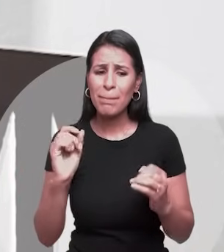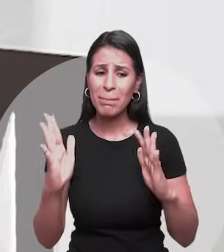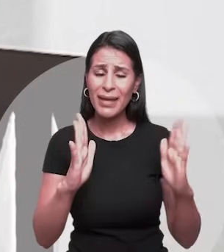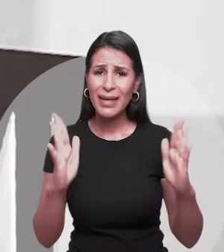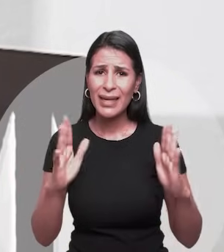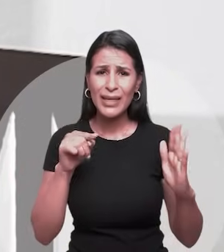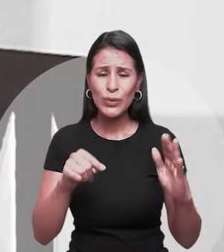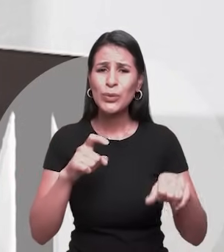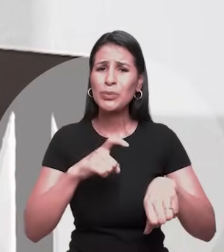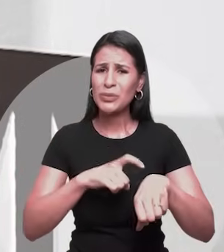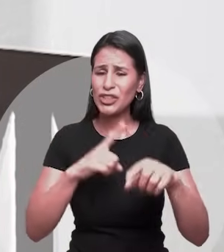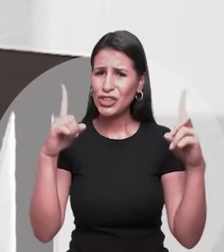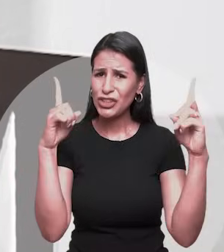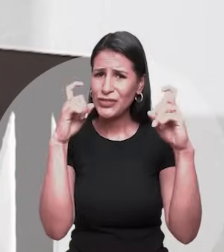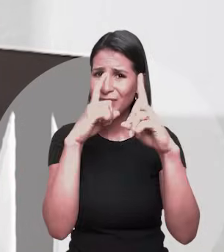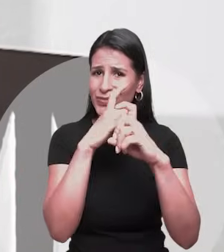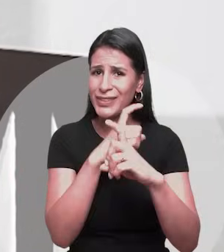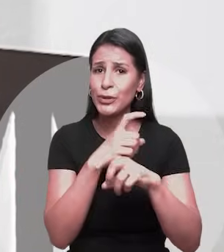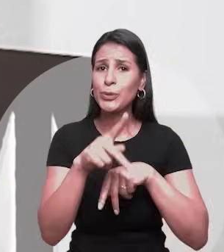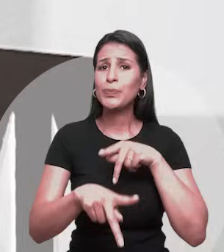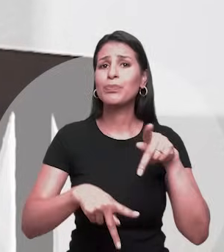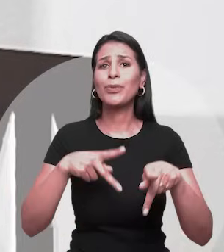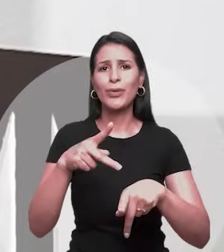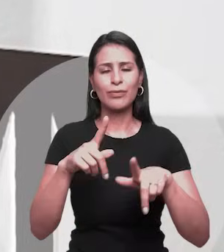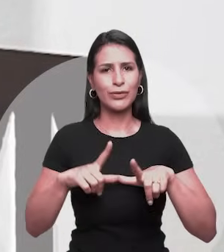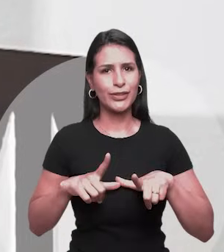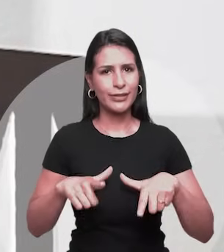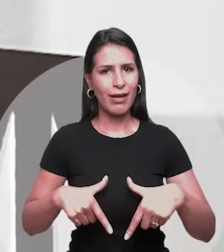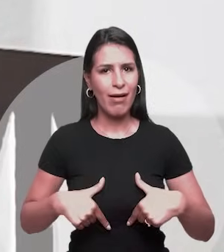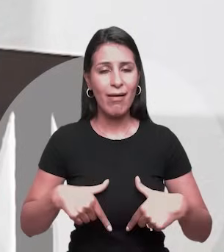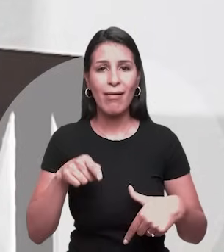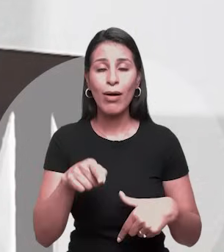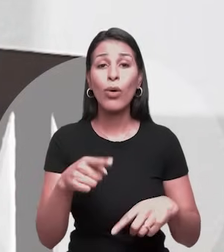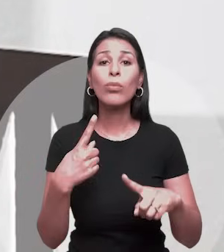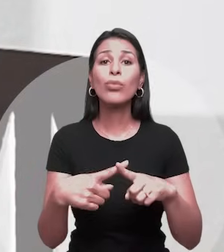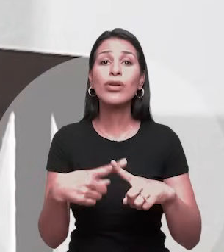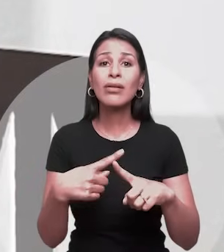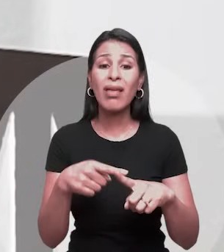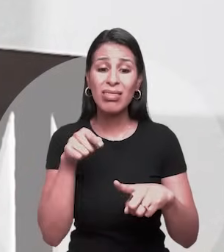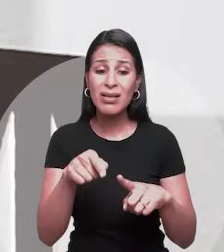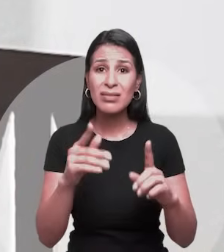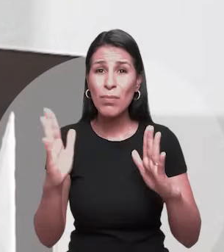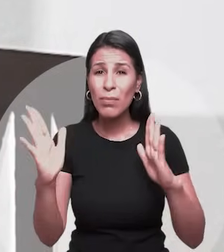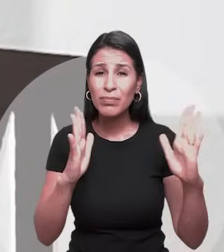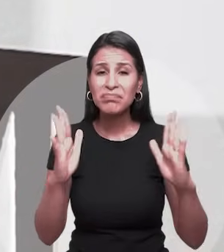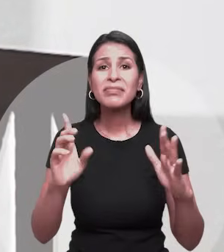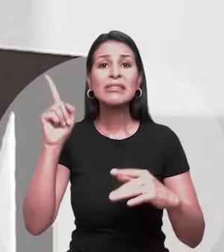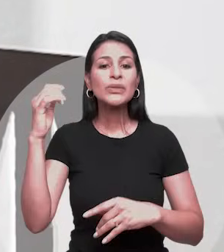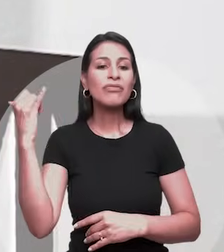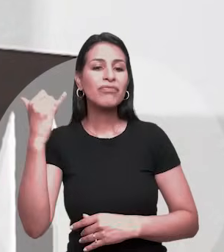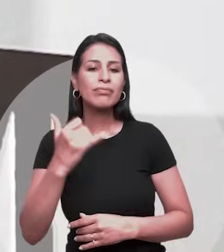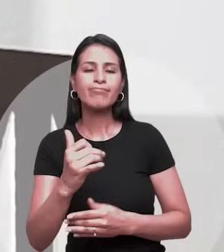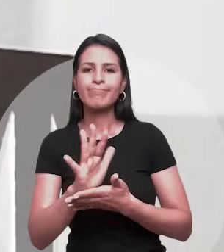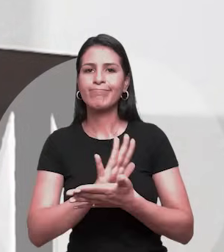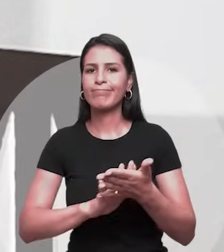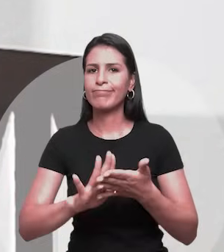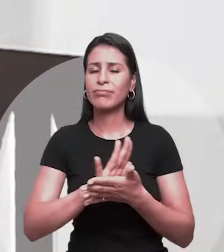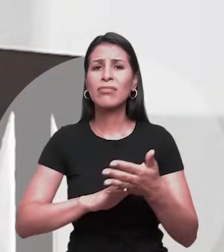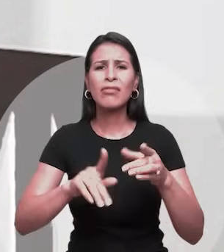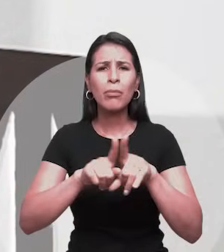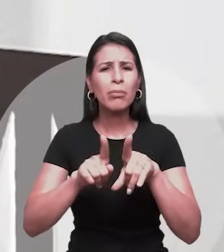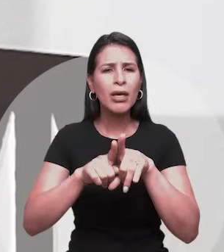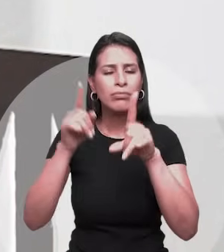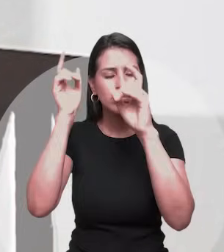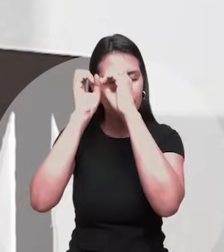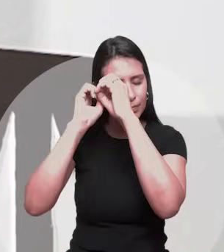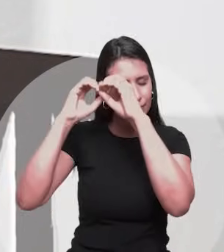Israel. O texto mesmo nos lembra que a palavra de Deus era rara nestes momentos, também as